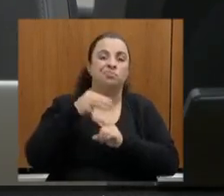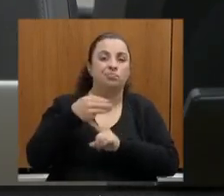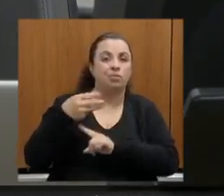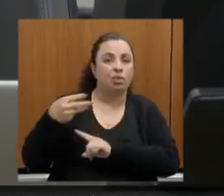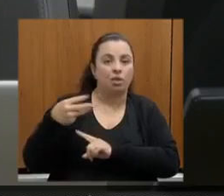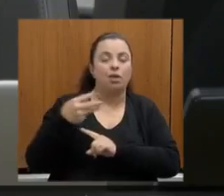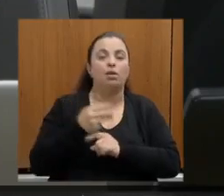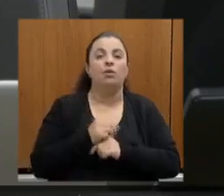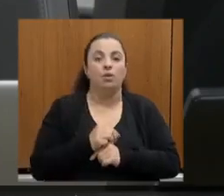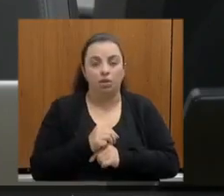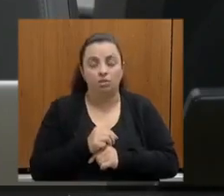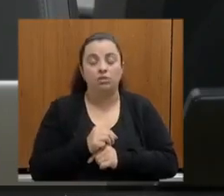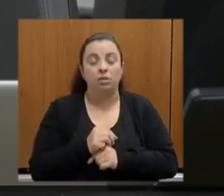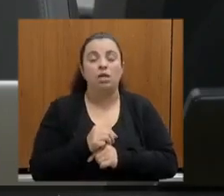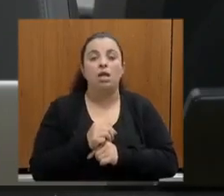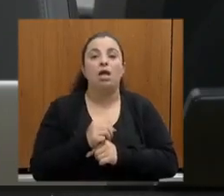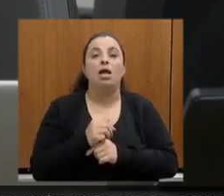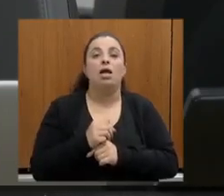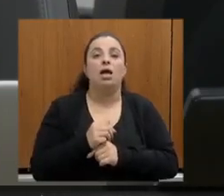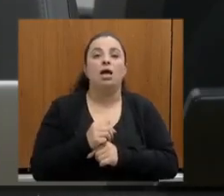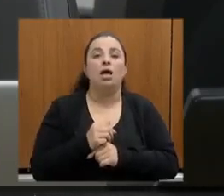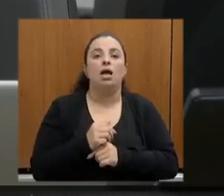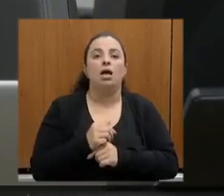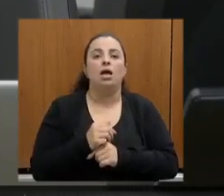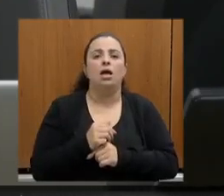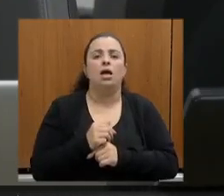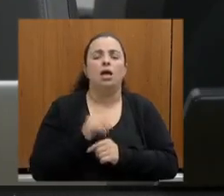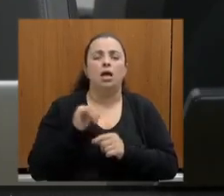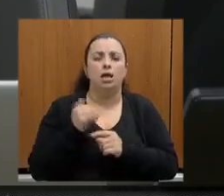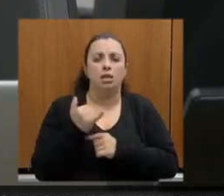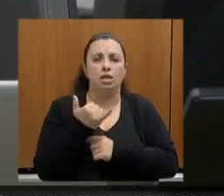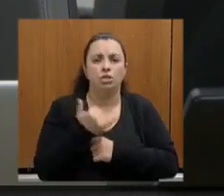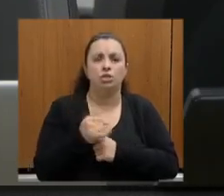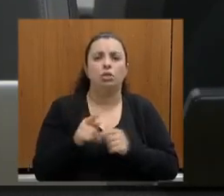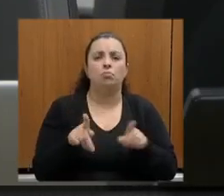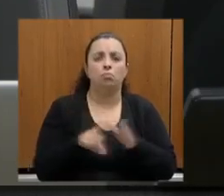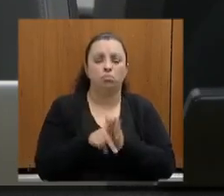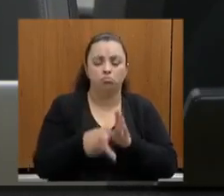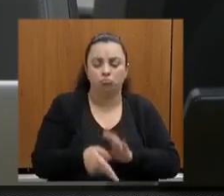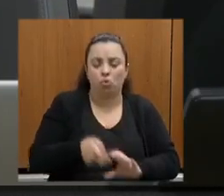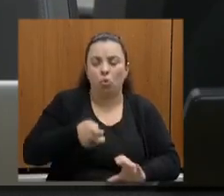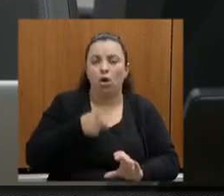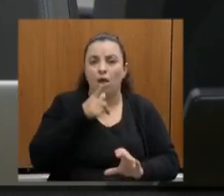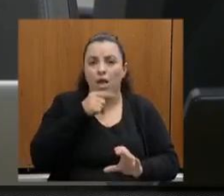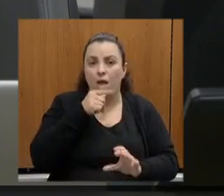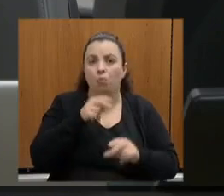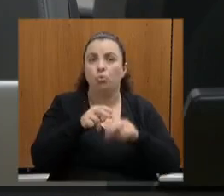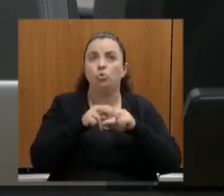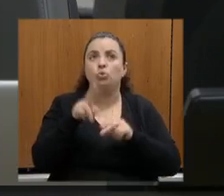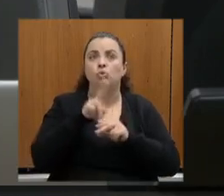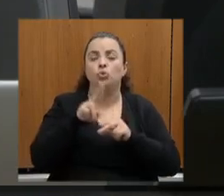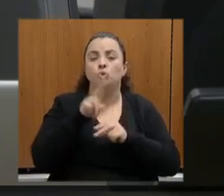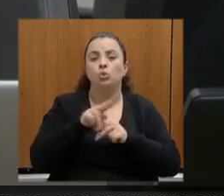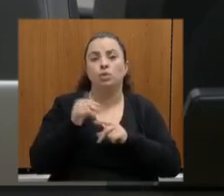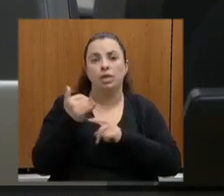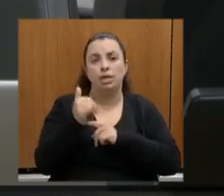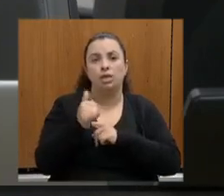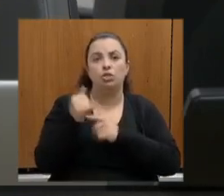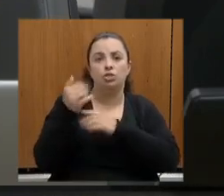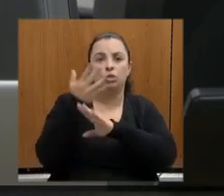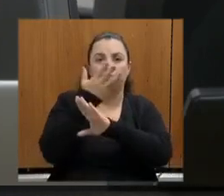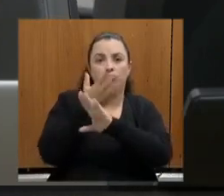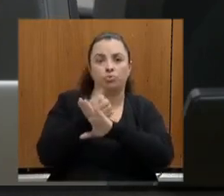e a energização de Poços Artesianos por meio de energia solar também de